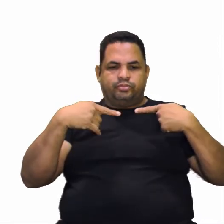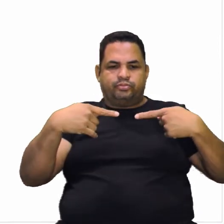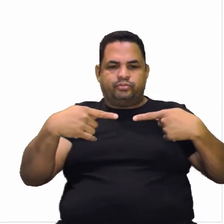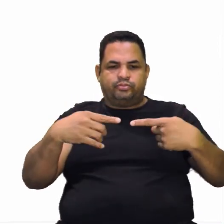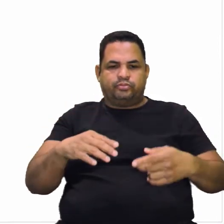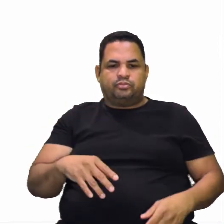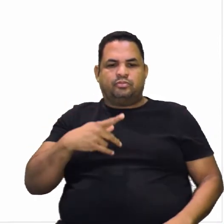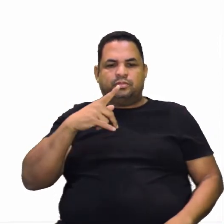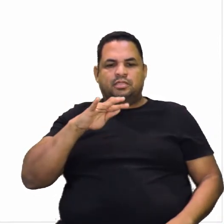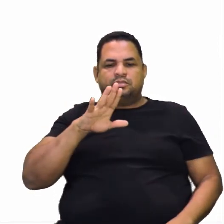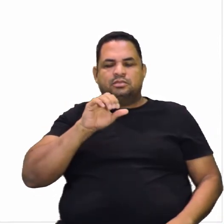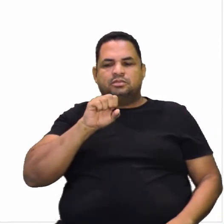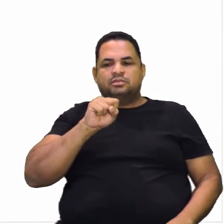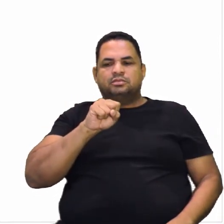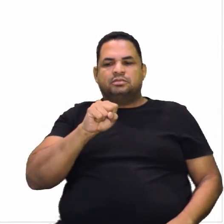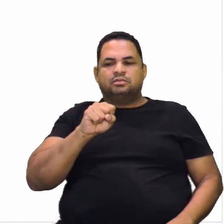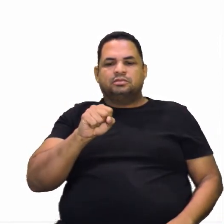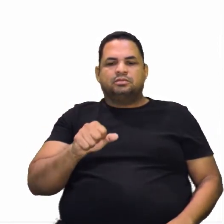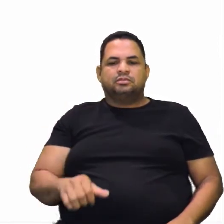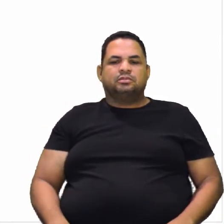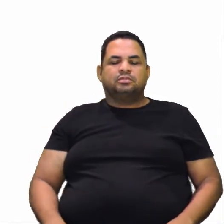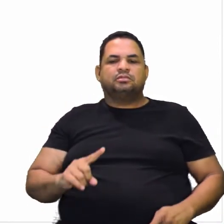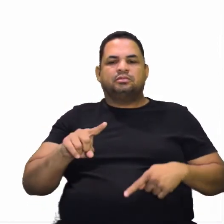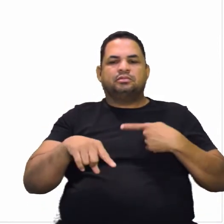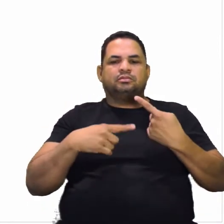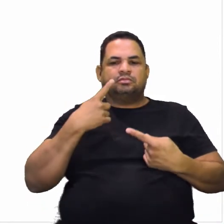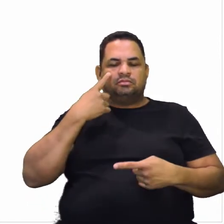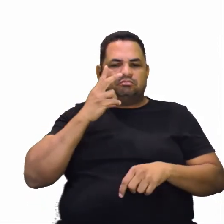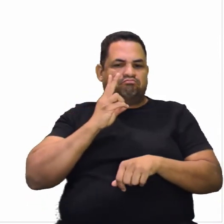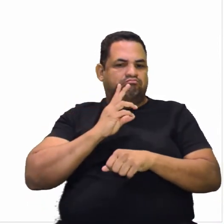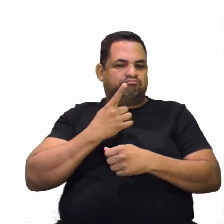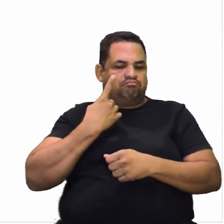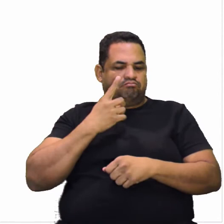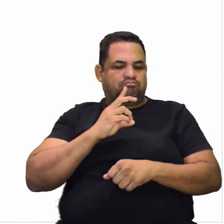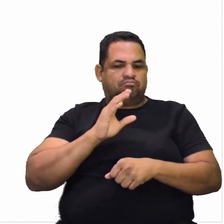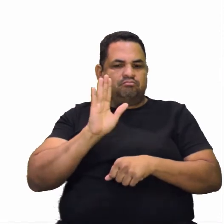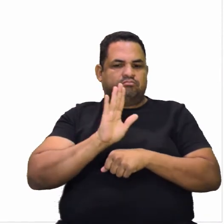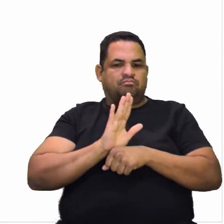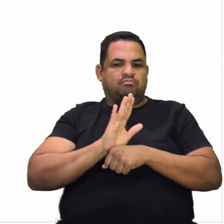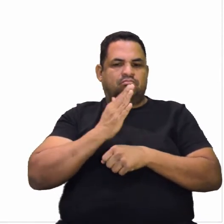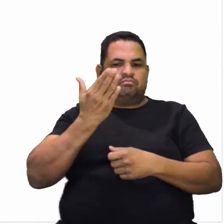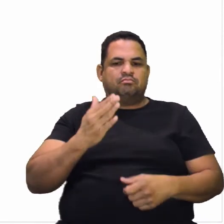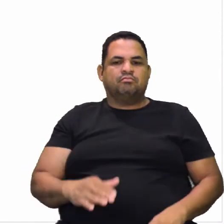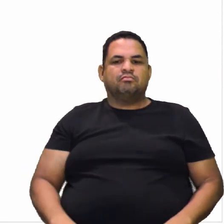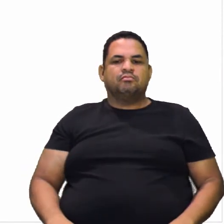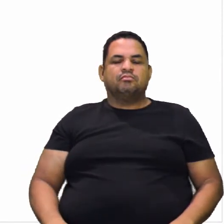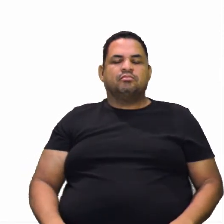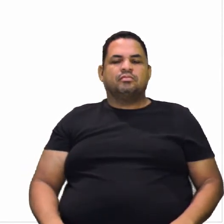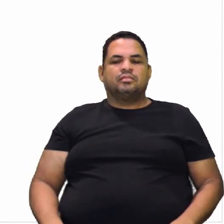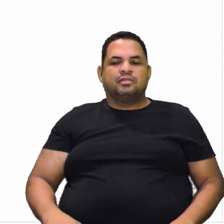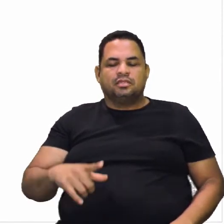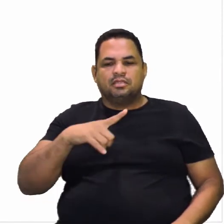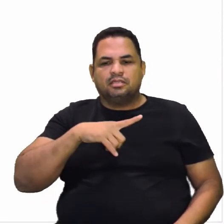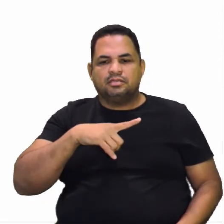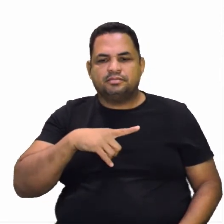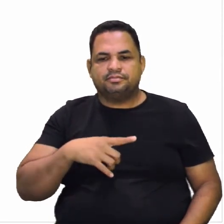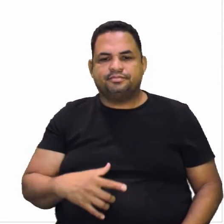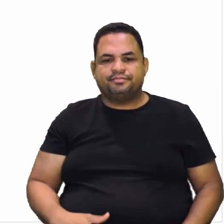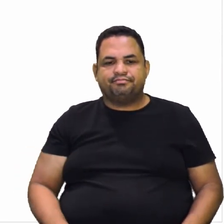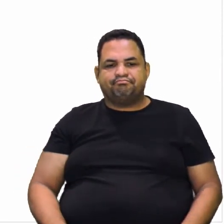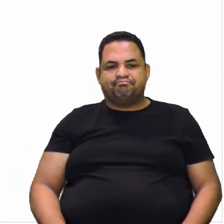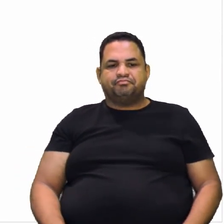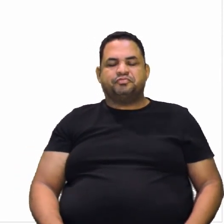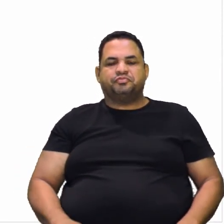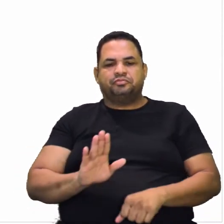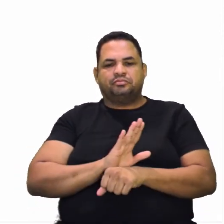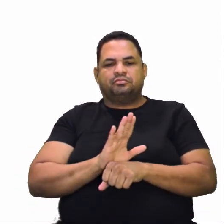persas. Assistem depois, até com um brasileiro aí, Rodrigo Santoro, participa. O